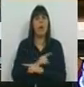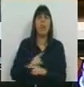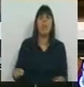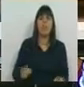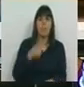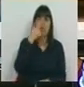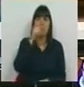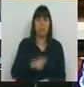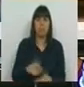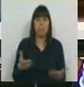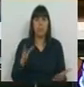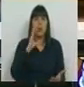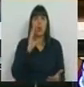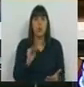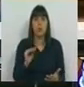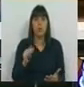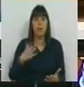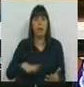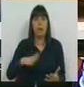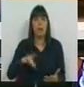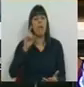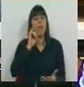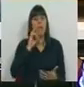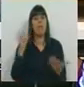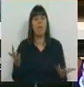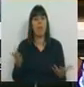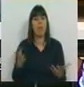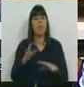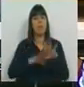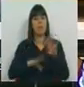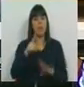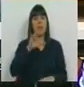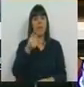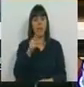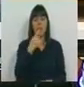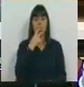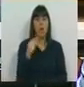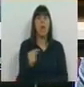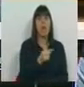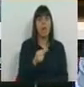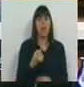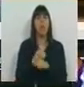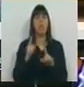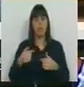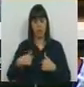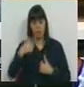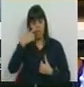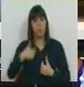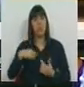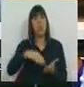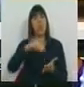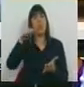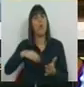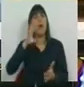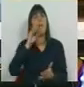a um cidadão, já que os bancos defendem que se exerçam taxas de juros negativas, o que é que impede um cidadão de contratar